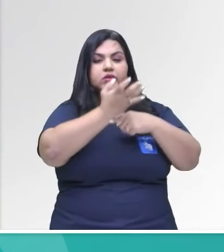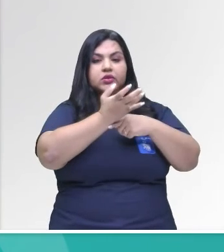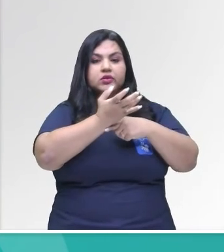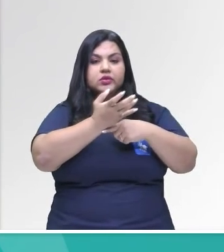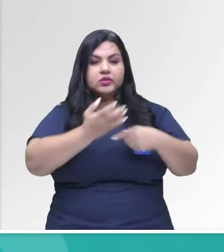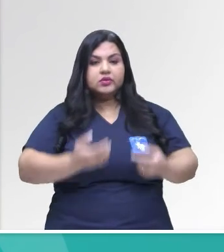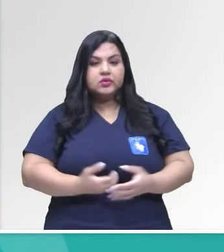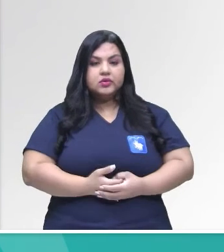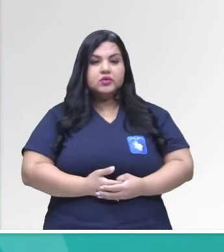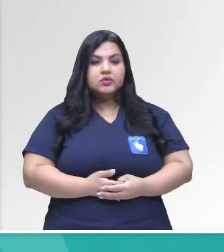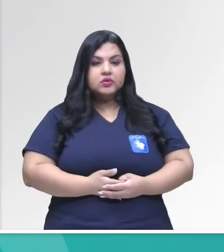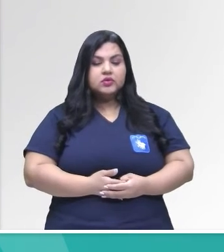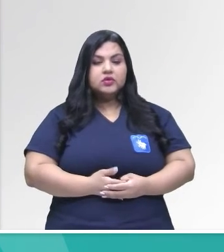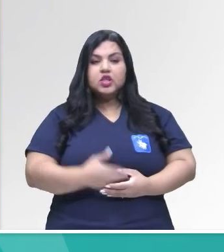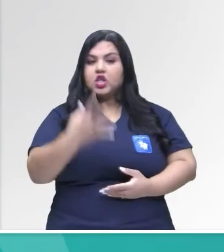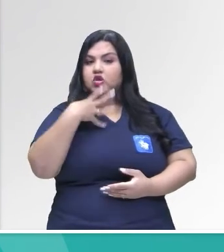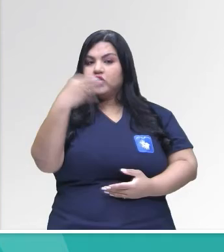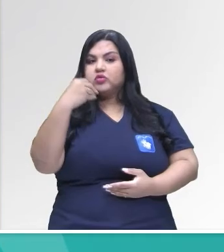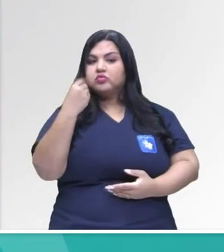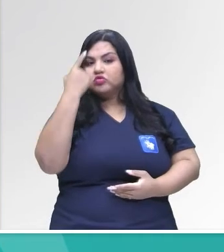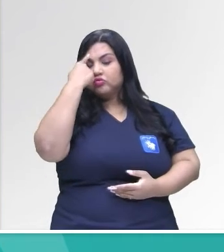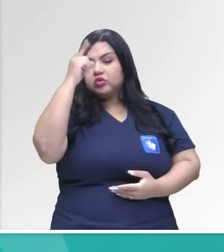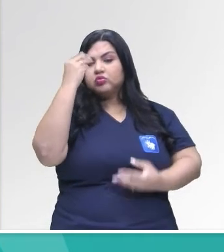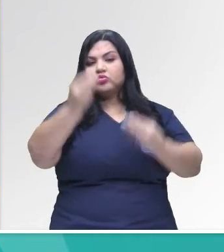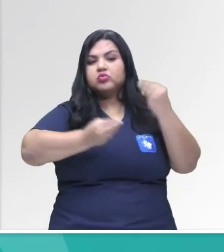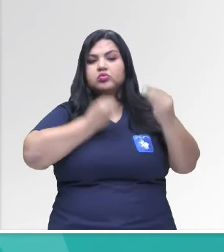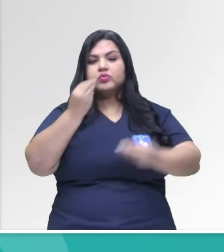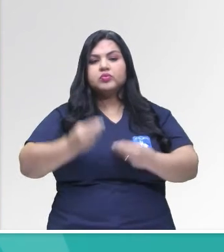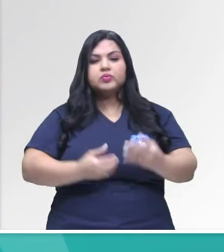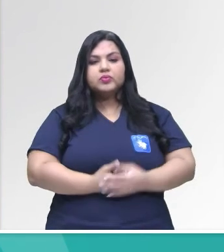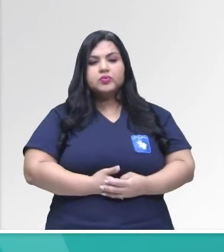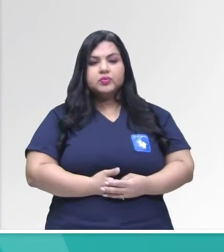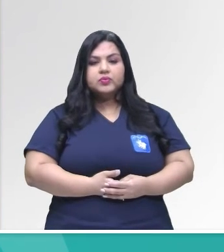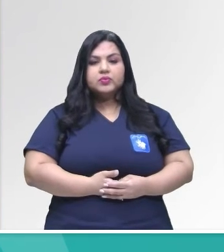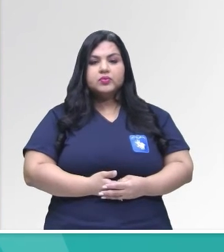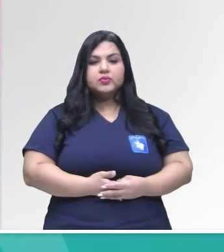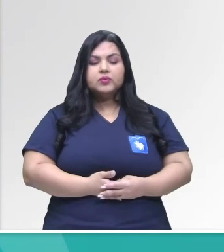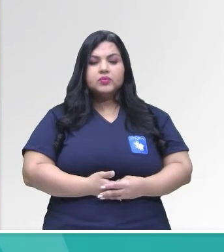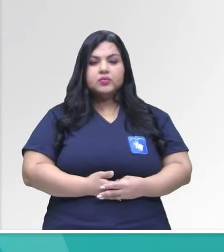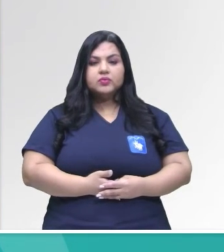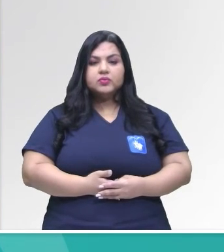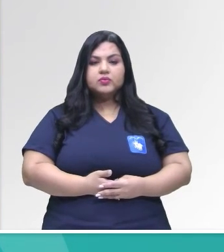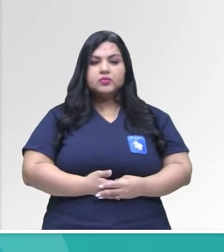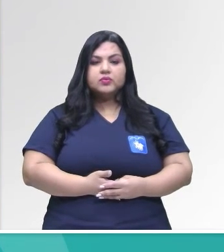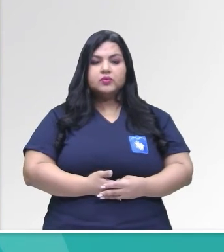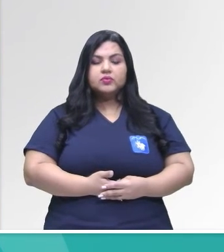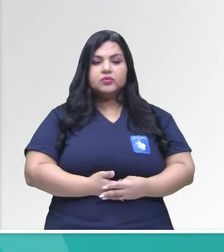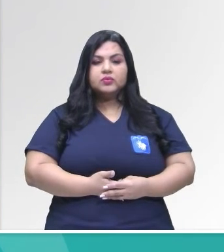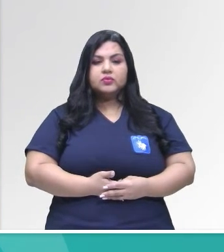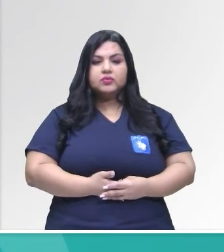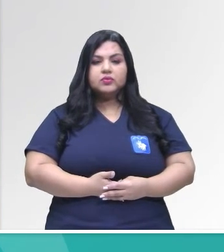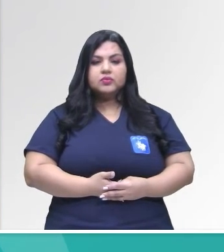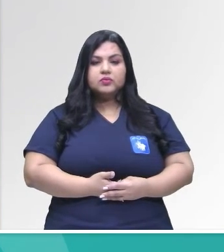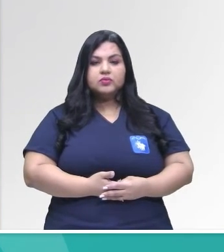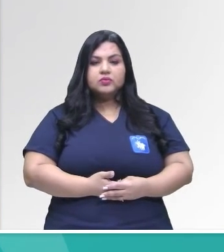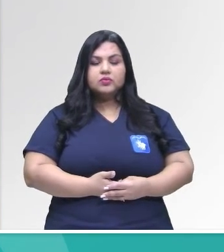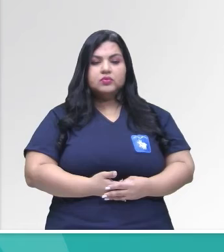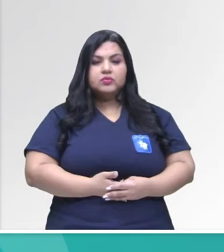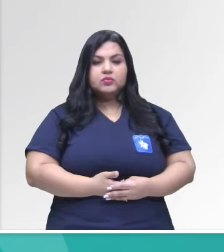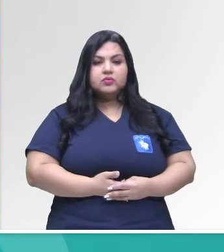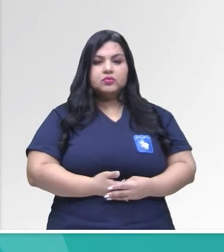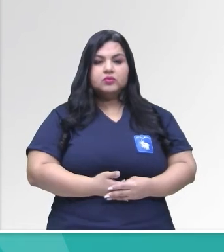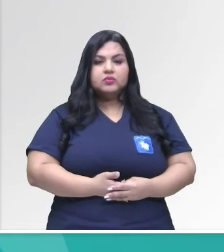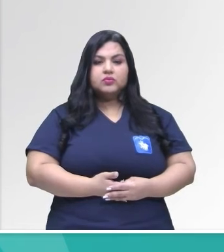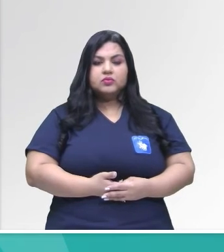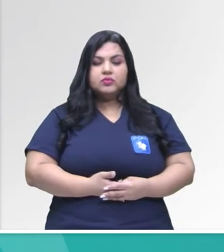o X-rays foi criado. When shining light through the tubes, he noted